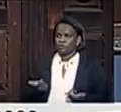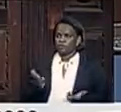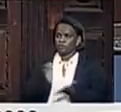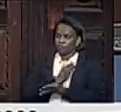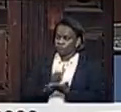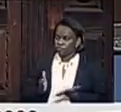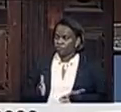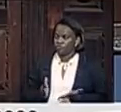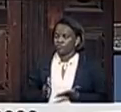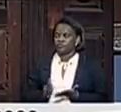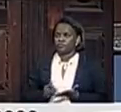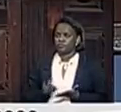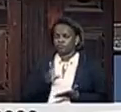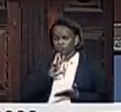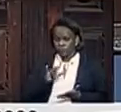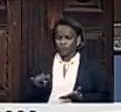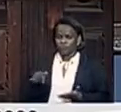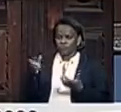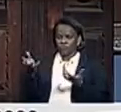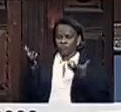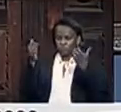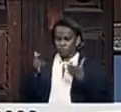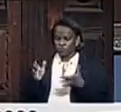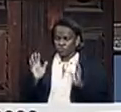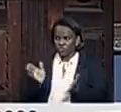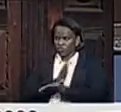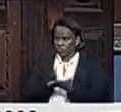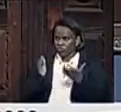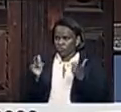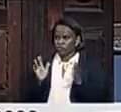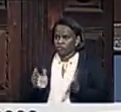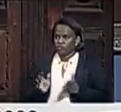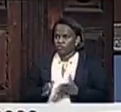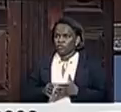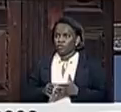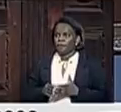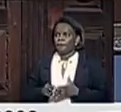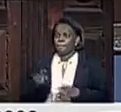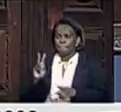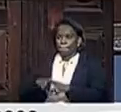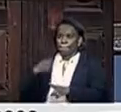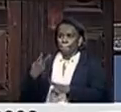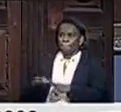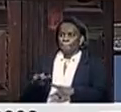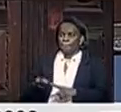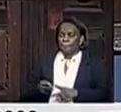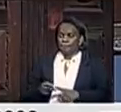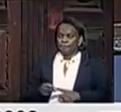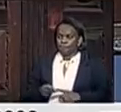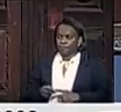que acarretará, como já dito aqui por alguns deputados, um aumento efetivo